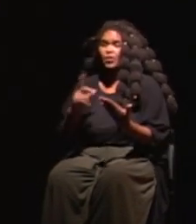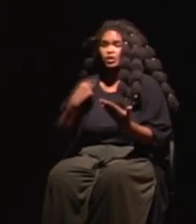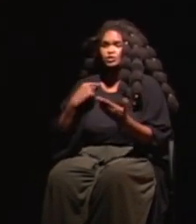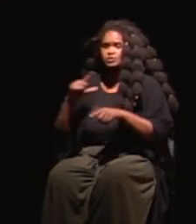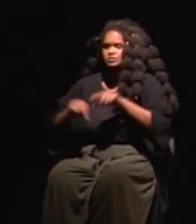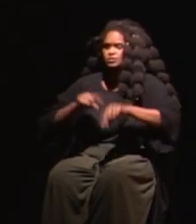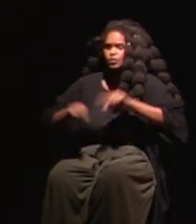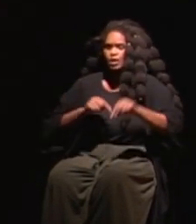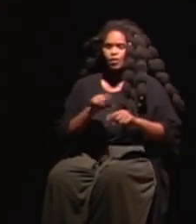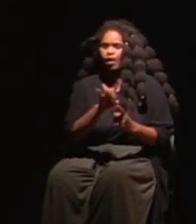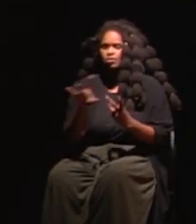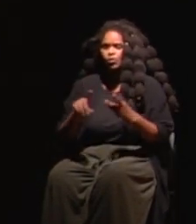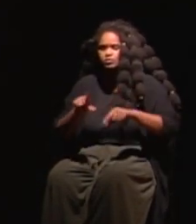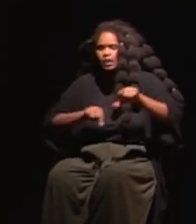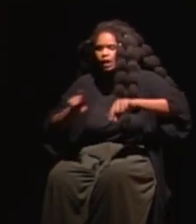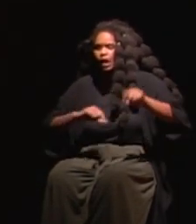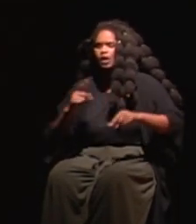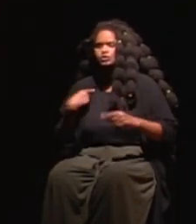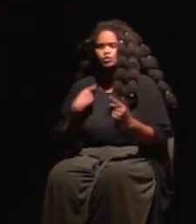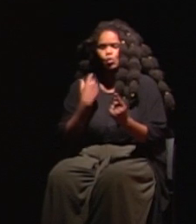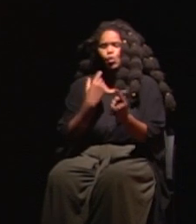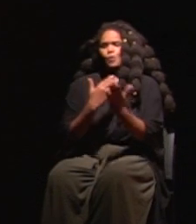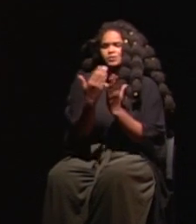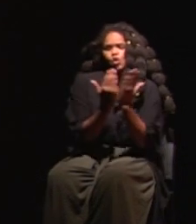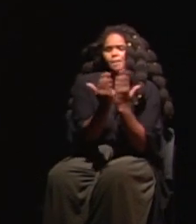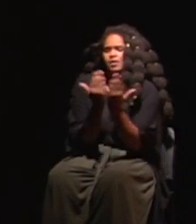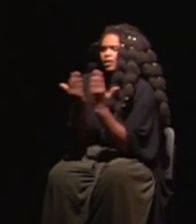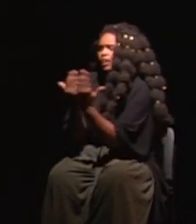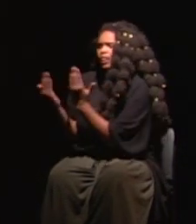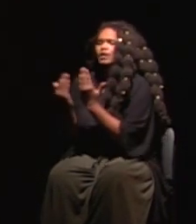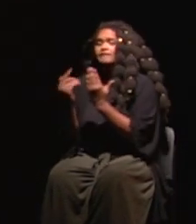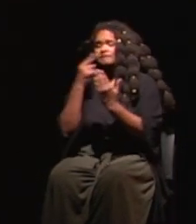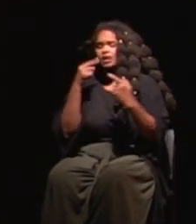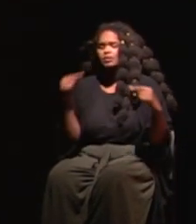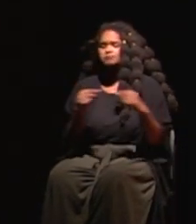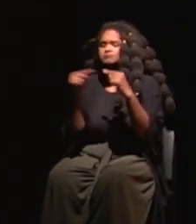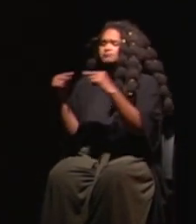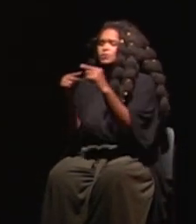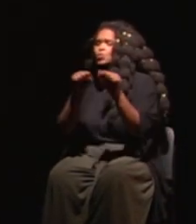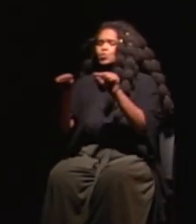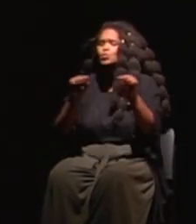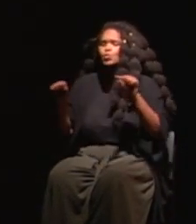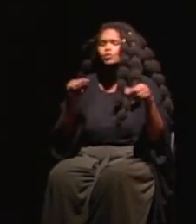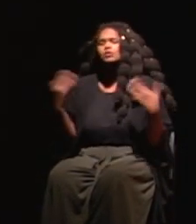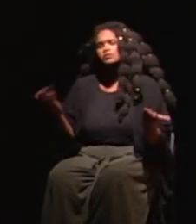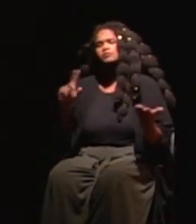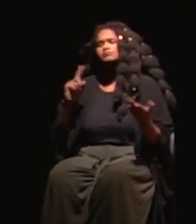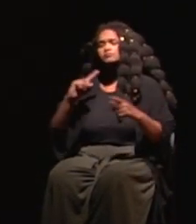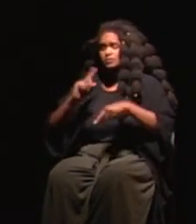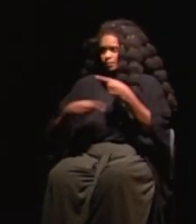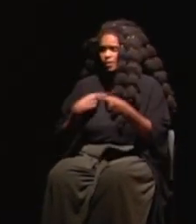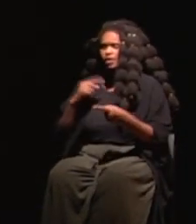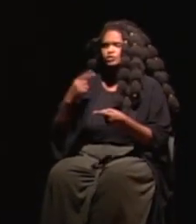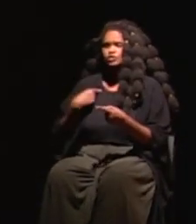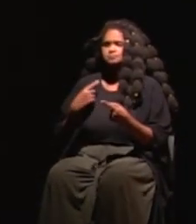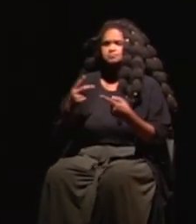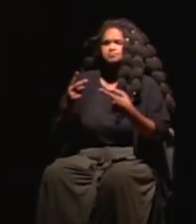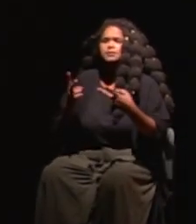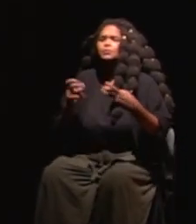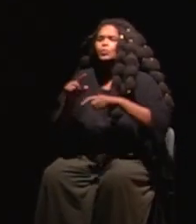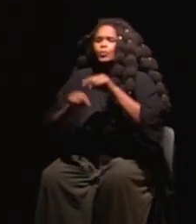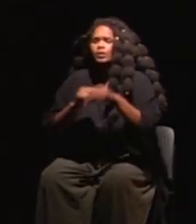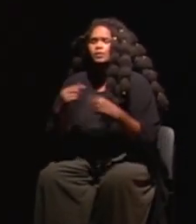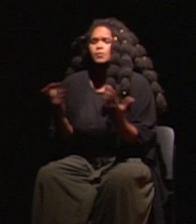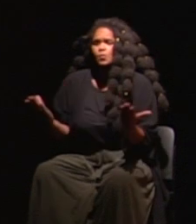fez uma seleção e começamos a bater essas seleções e ver o que, que tinha em comum e, a partir disso, olhar quais